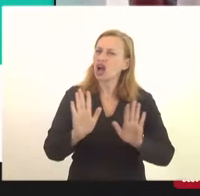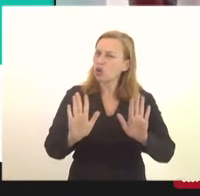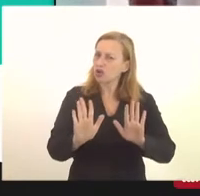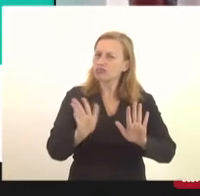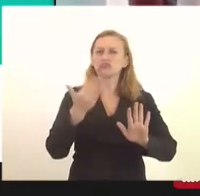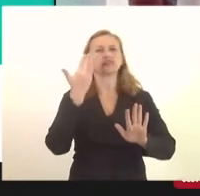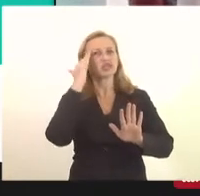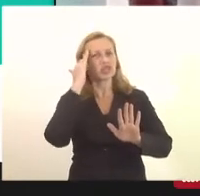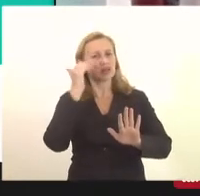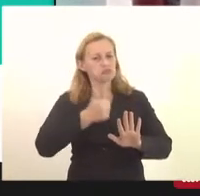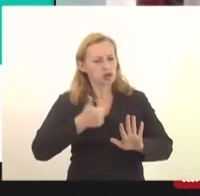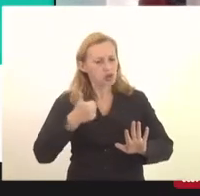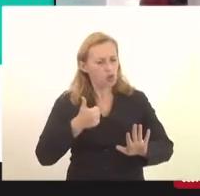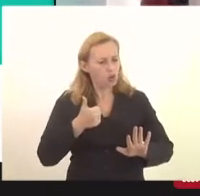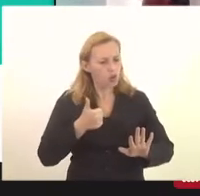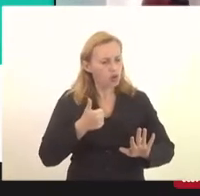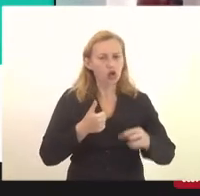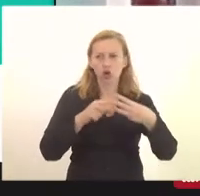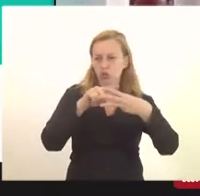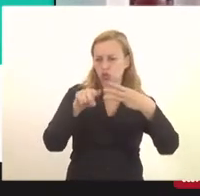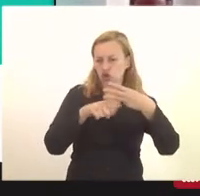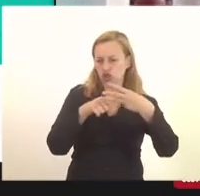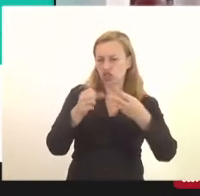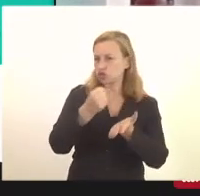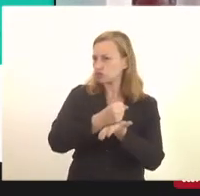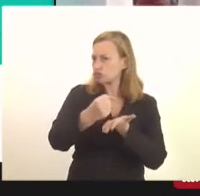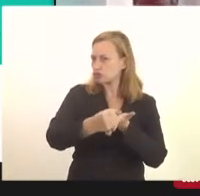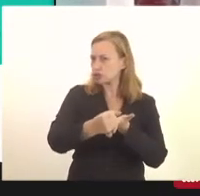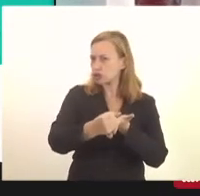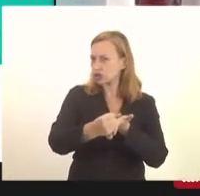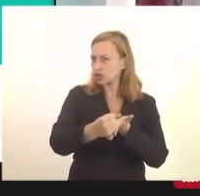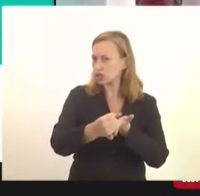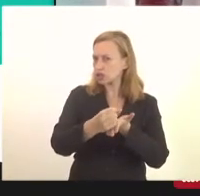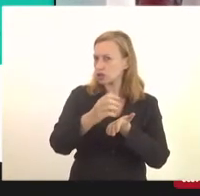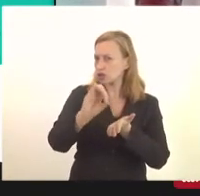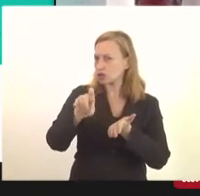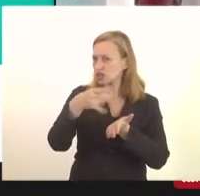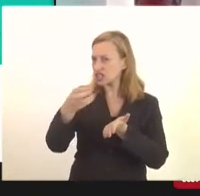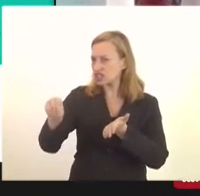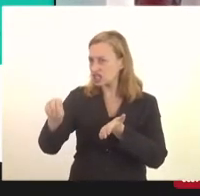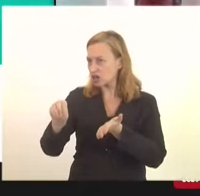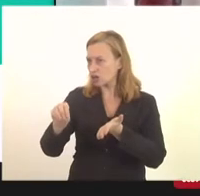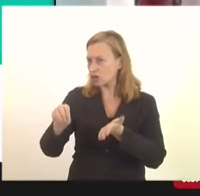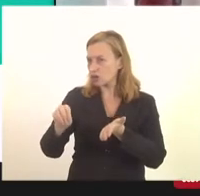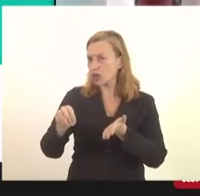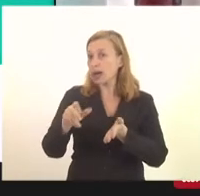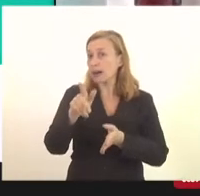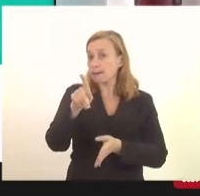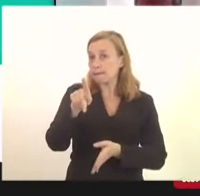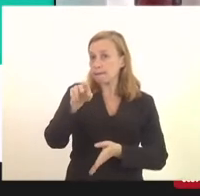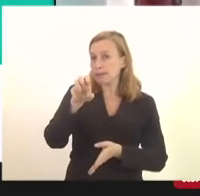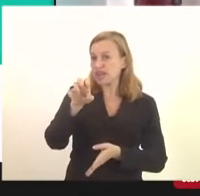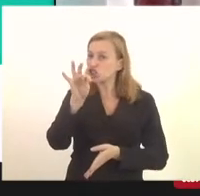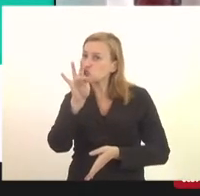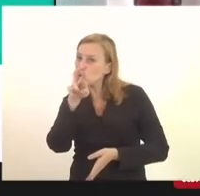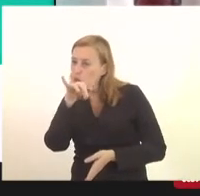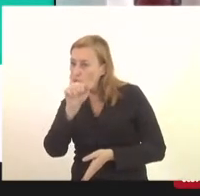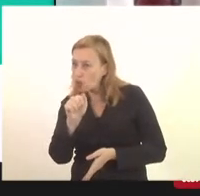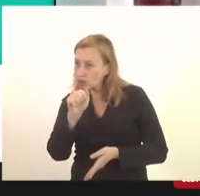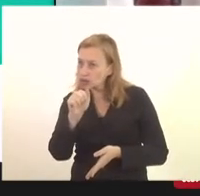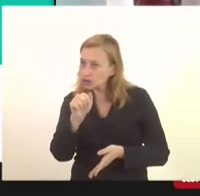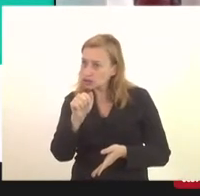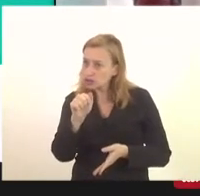entender. Os três contratos de concessão, que a Petronas foi a